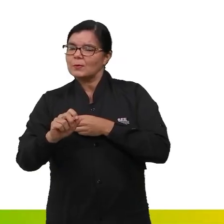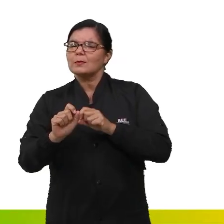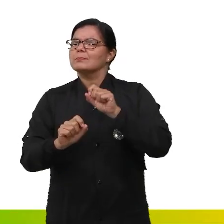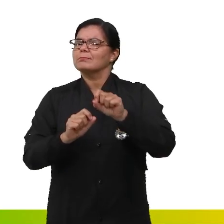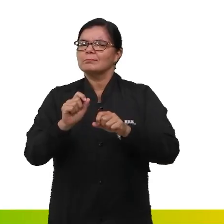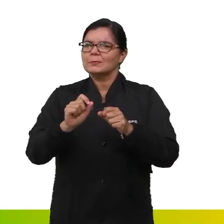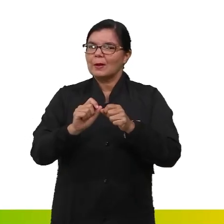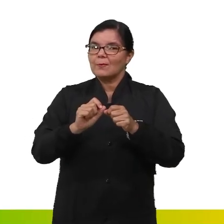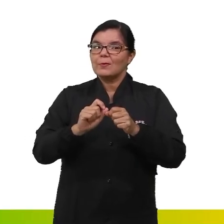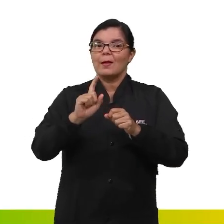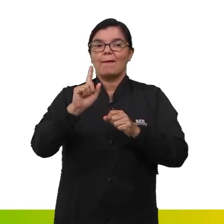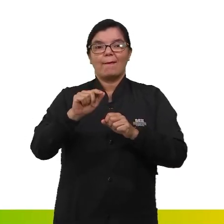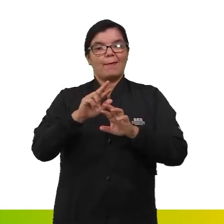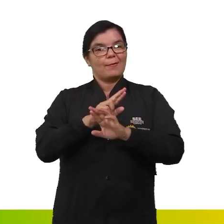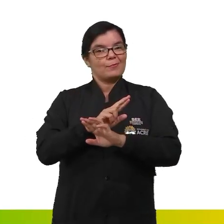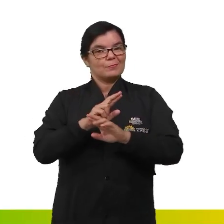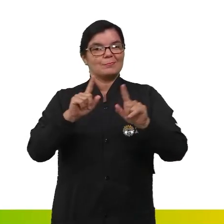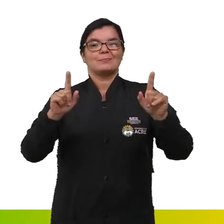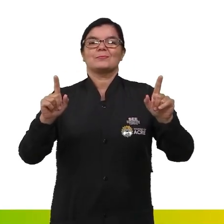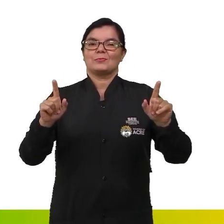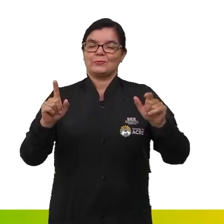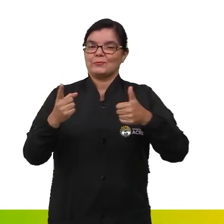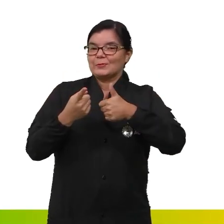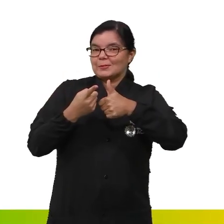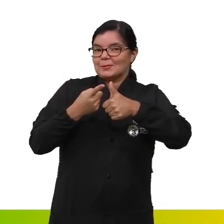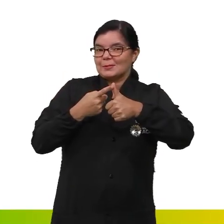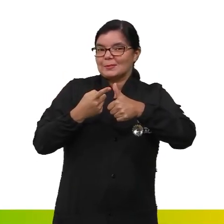faz. A catáfora, ela